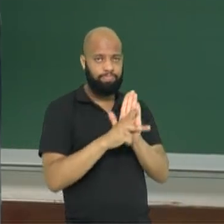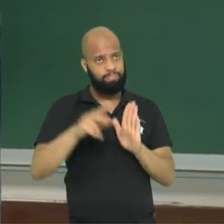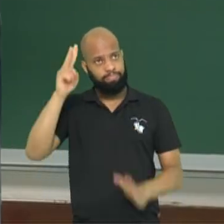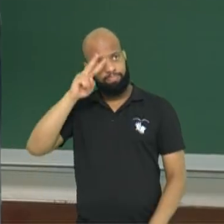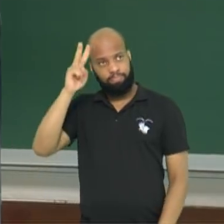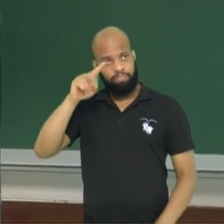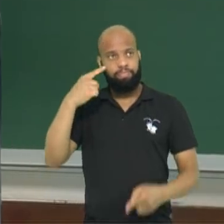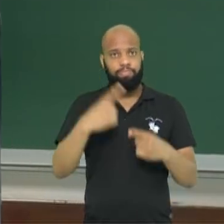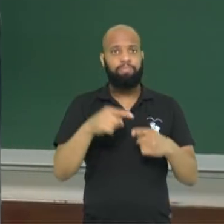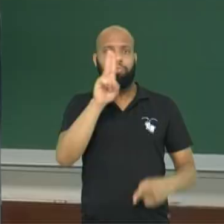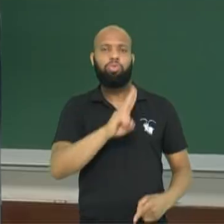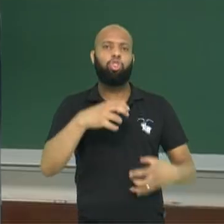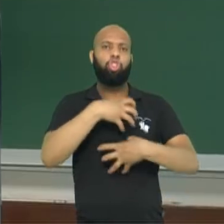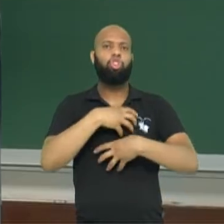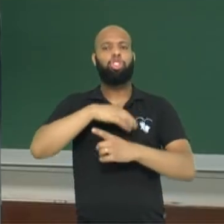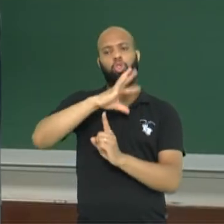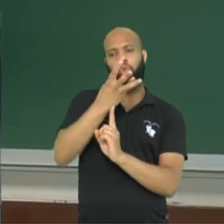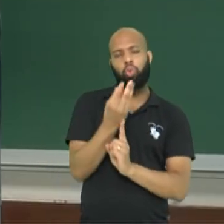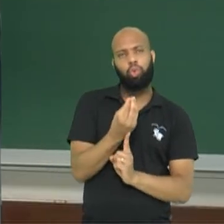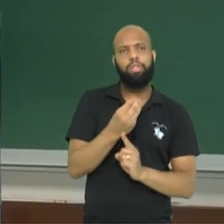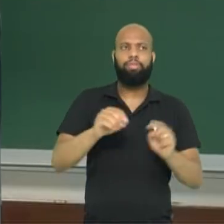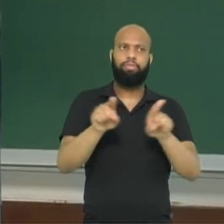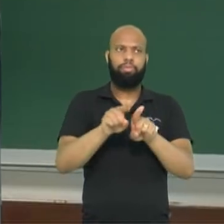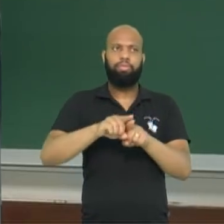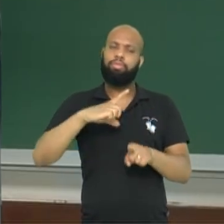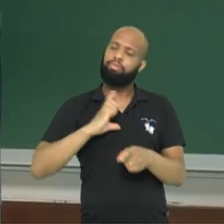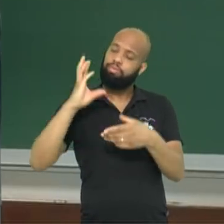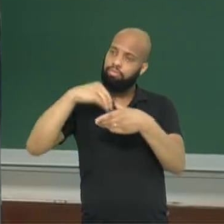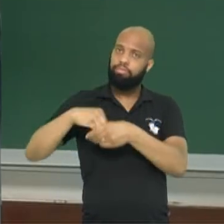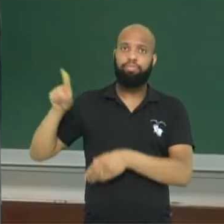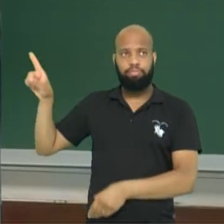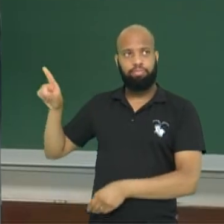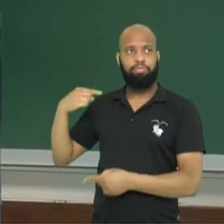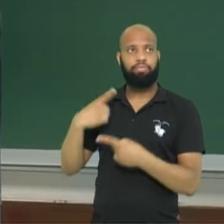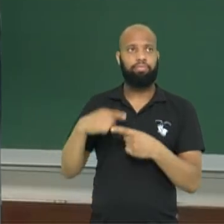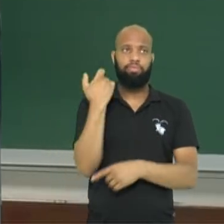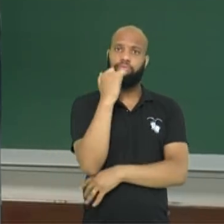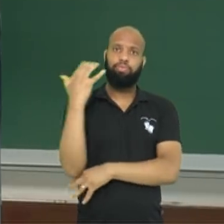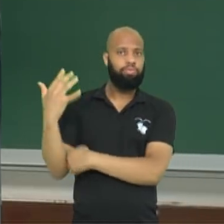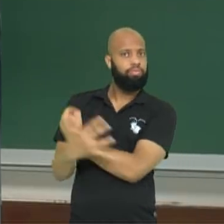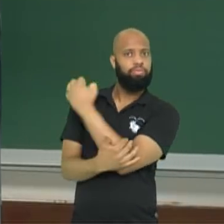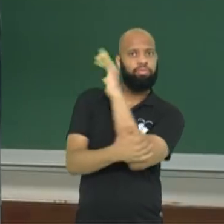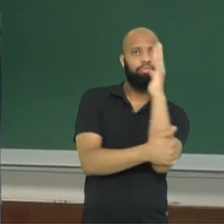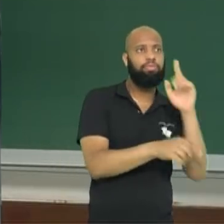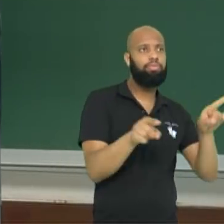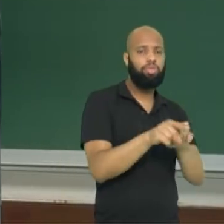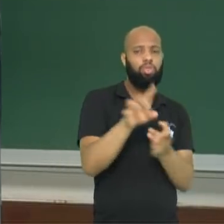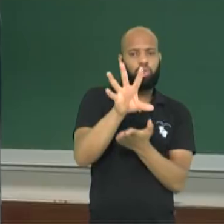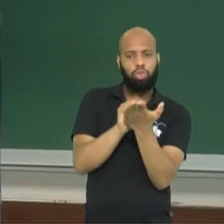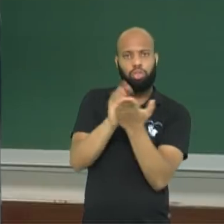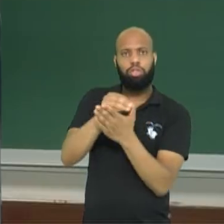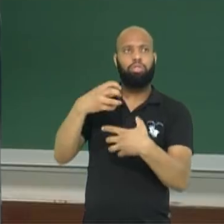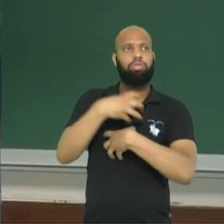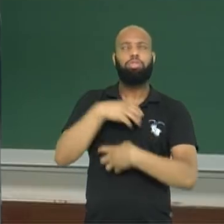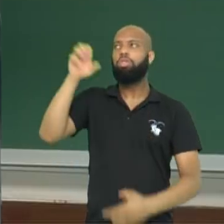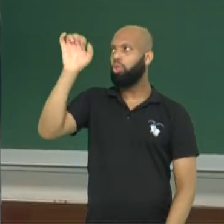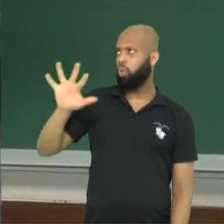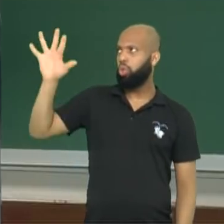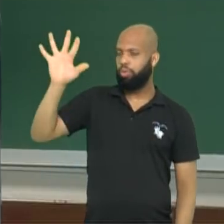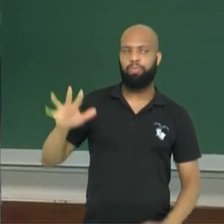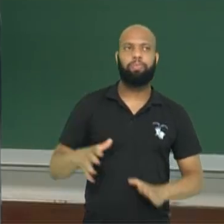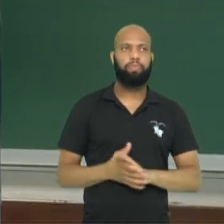dessas linhas de arte nouveau, de arte eclética, que foram aplicados, os jardins, copiando o estilo